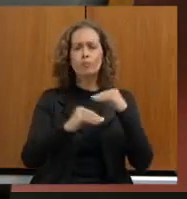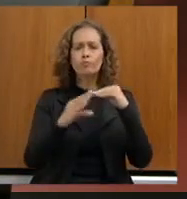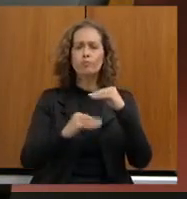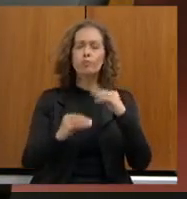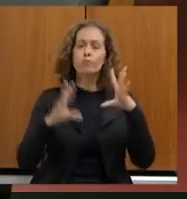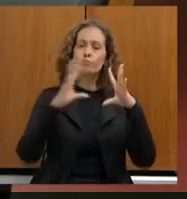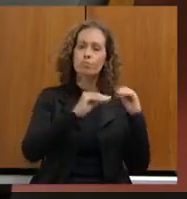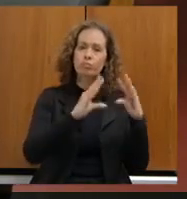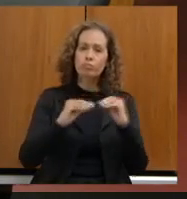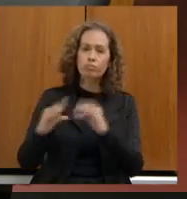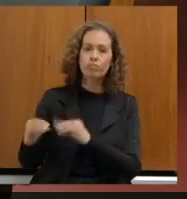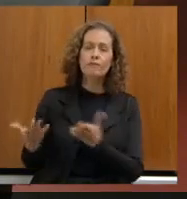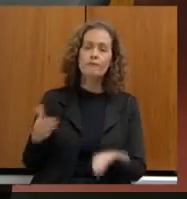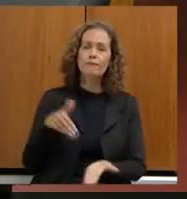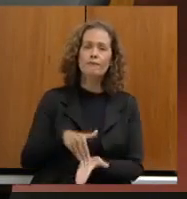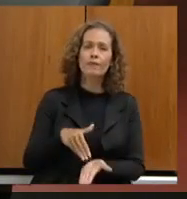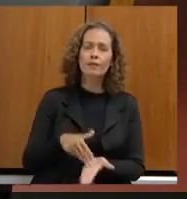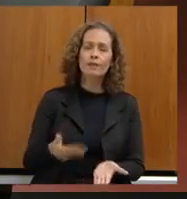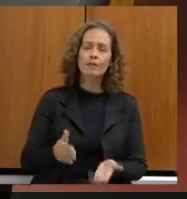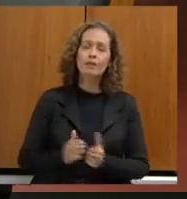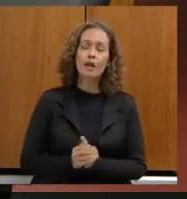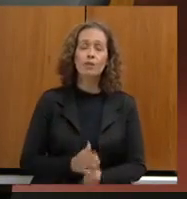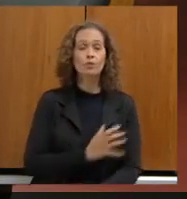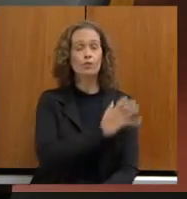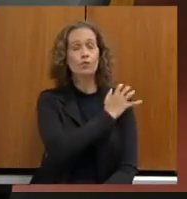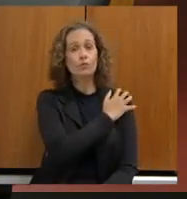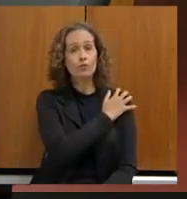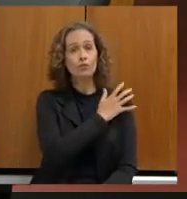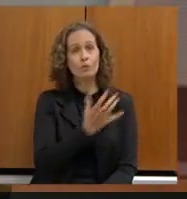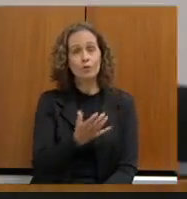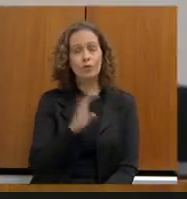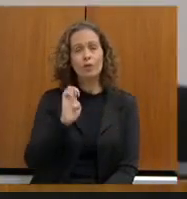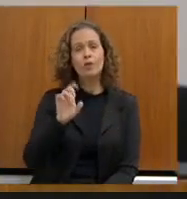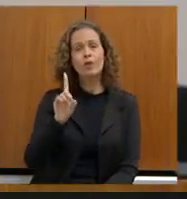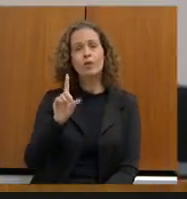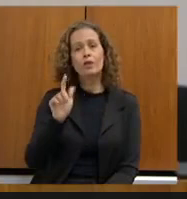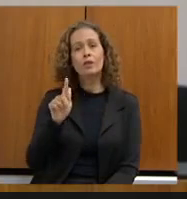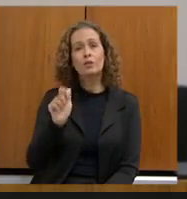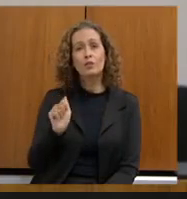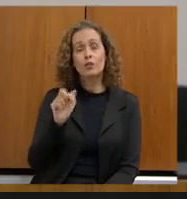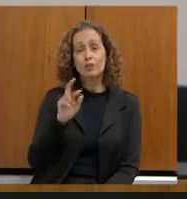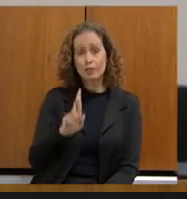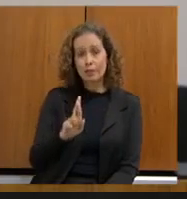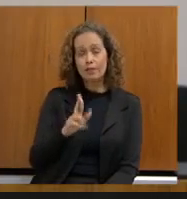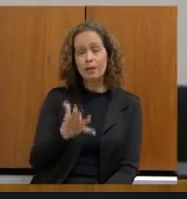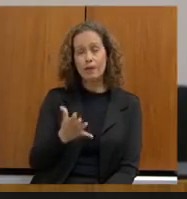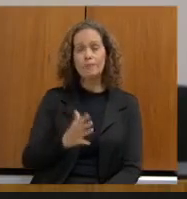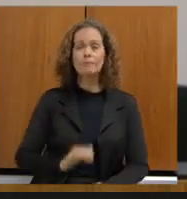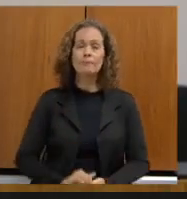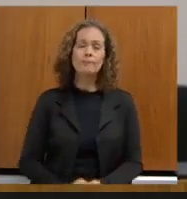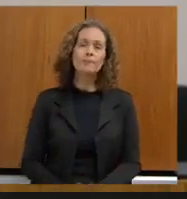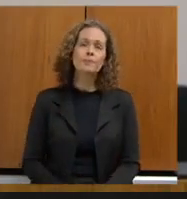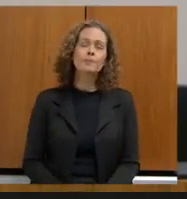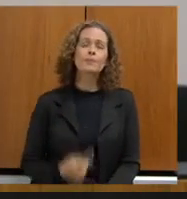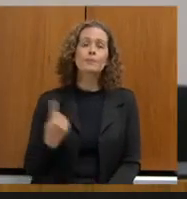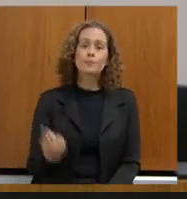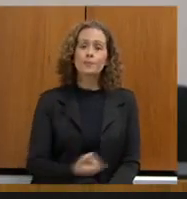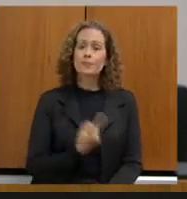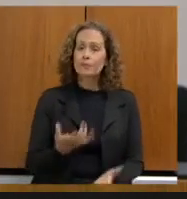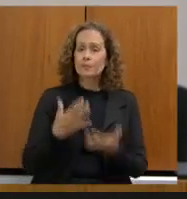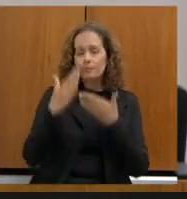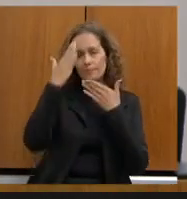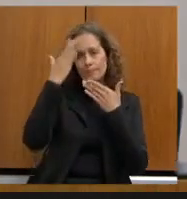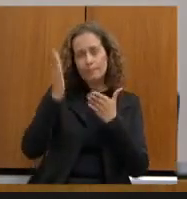finais do coronel BM Edgar Estevão da Silva nós queremos